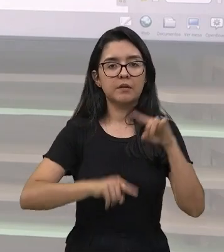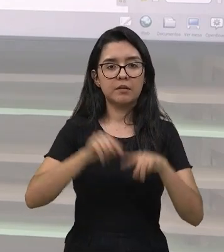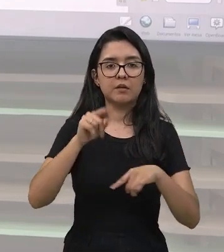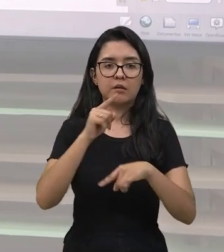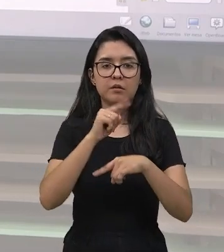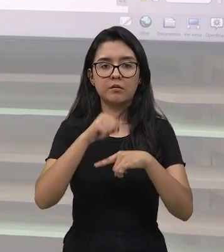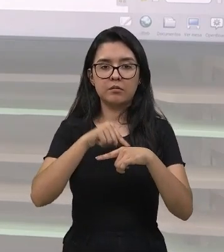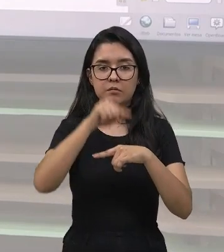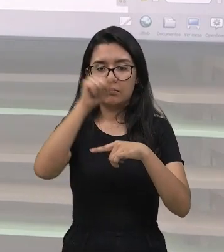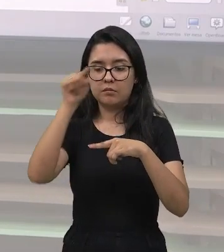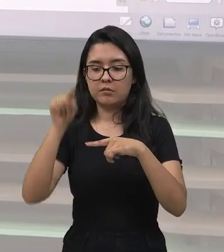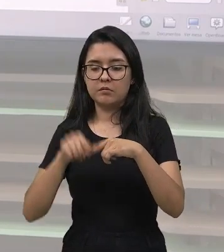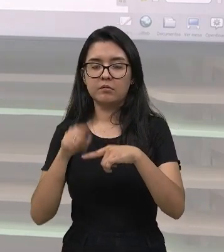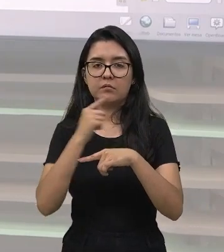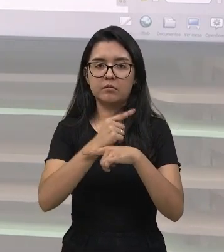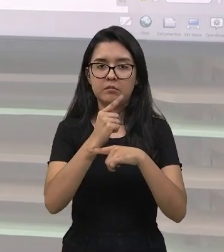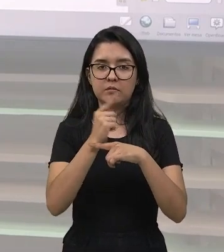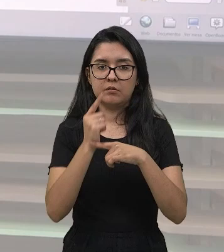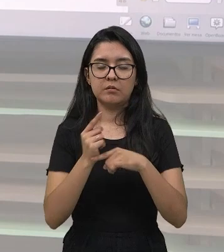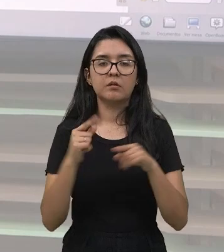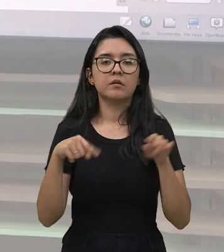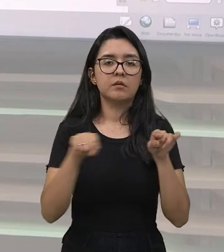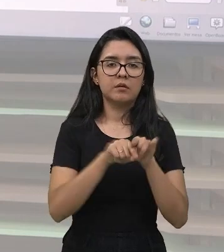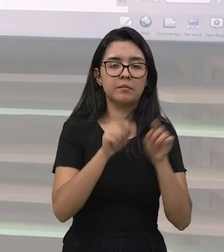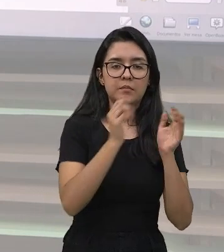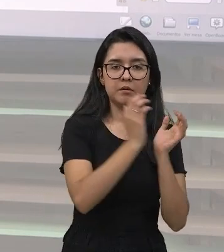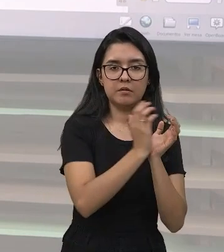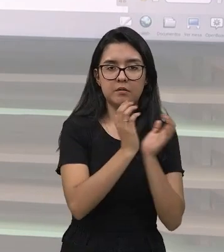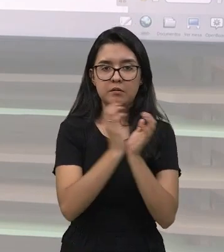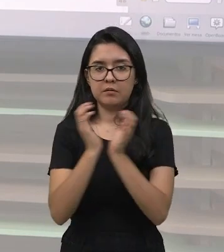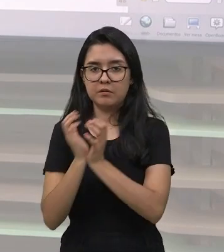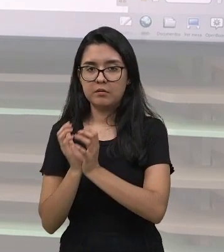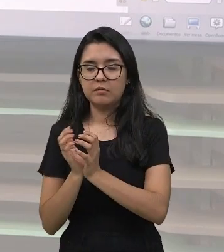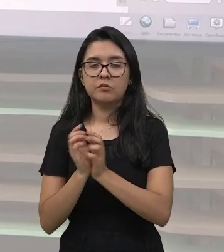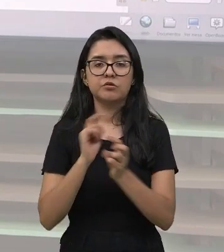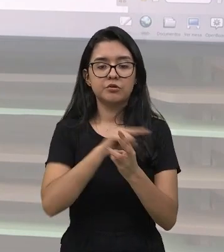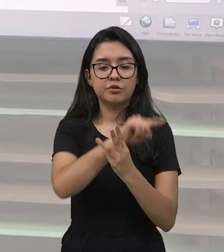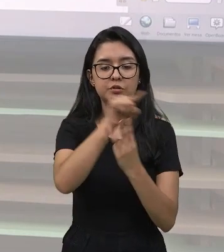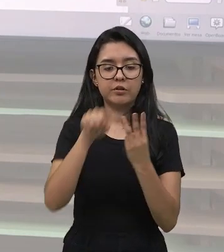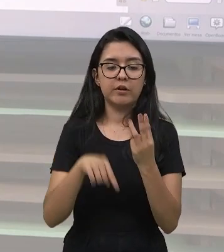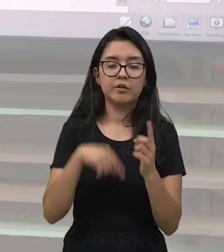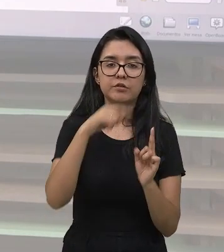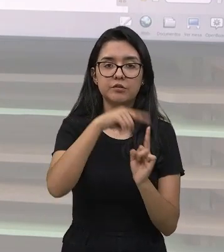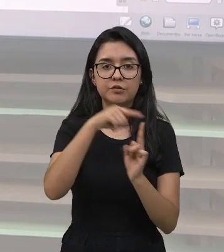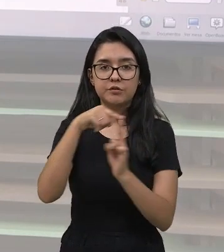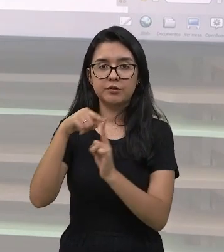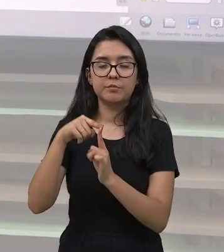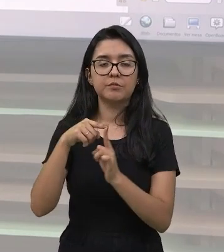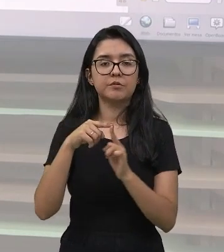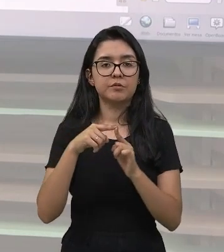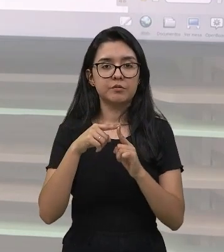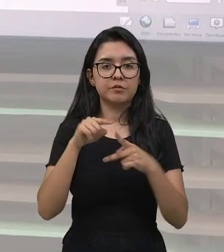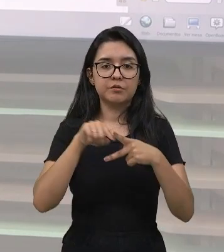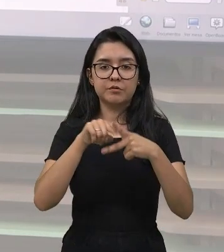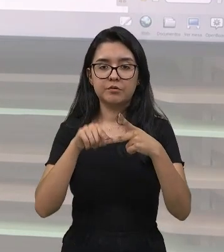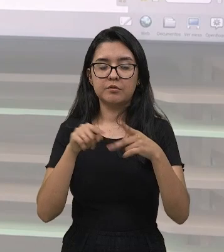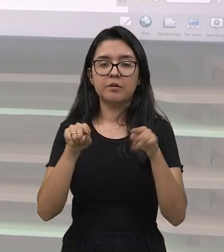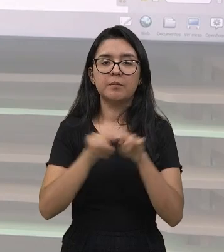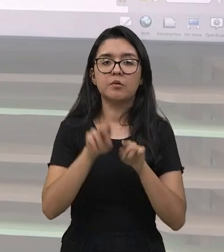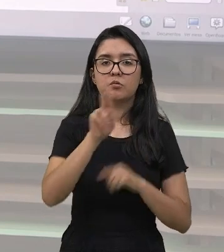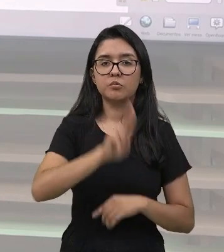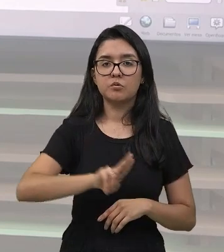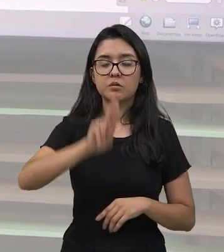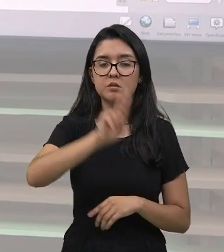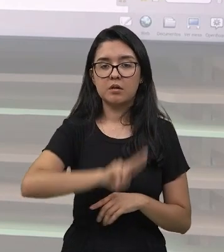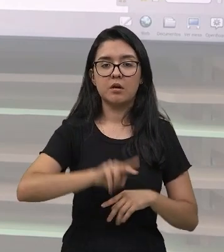em especial, como classificar os ângulos em agudo, obtuso, reto, né? E, além disso, né, saber utilizar o